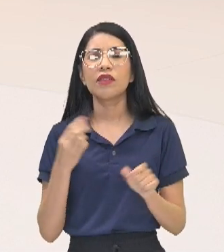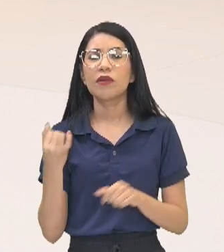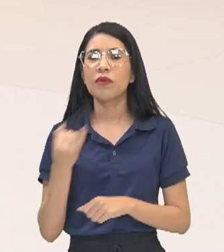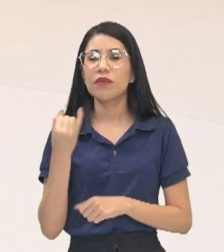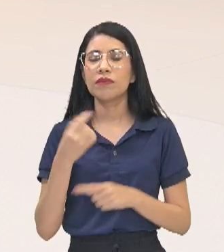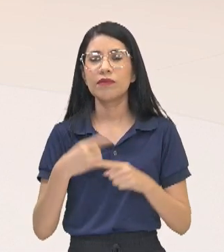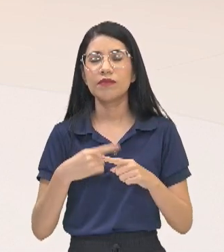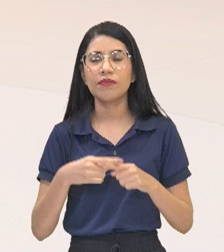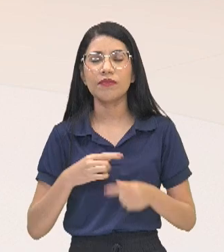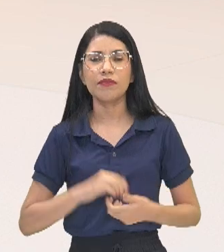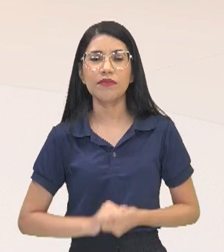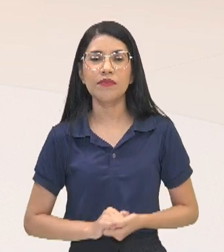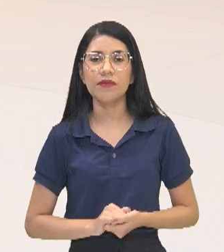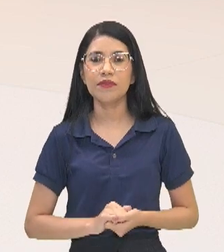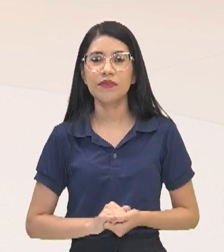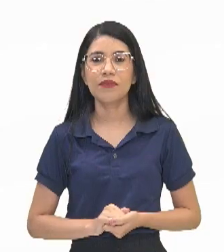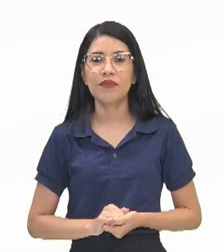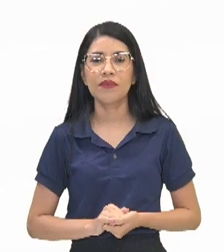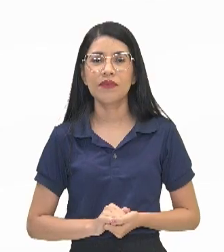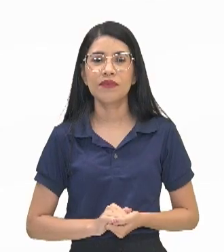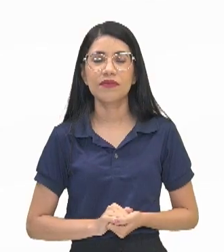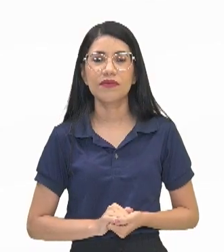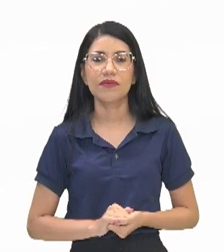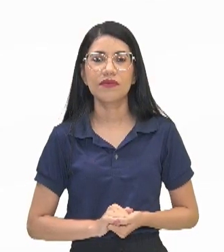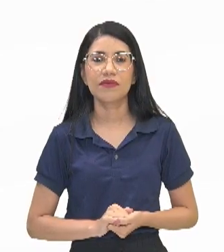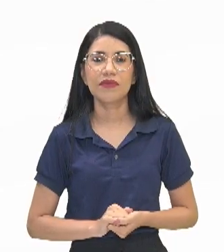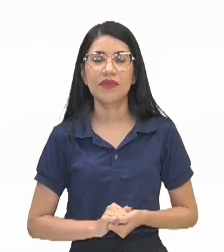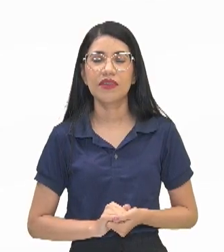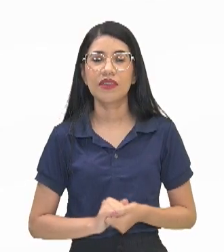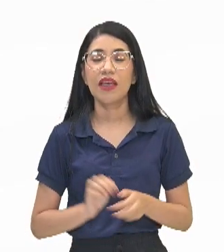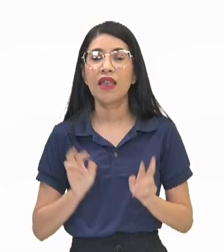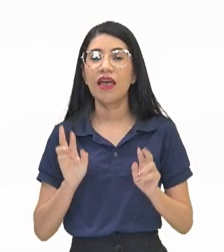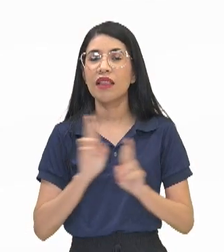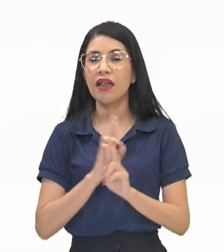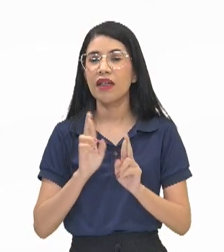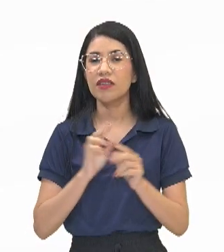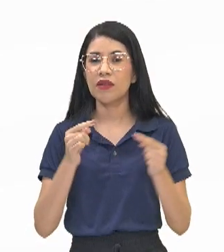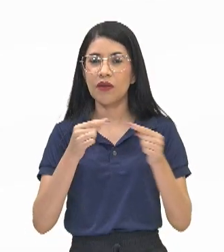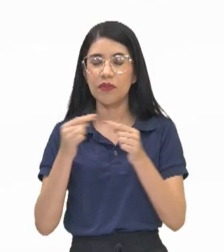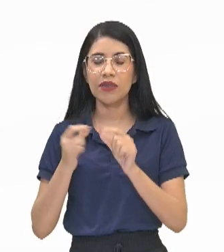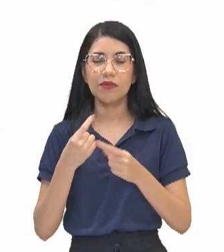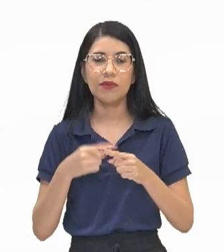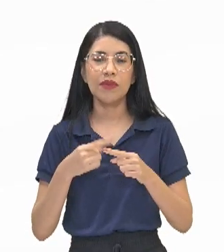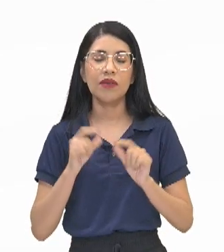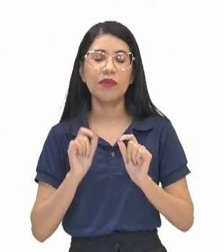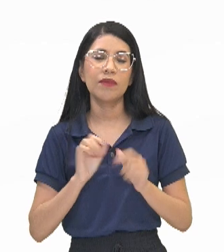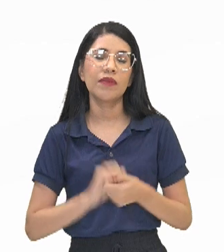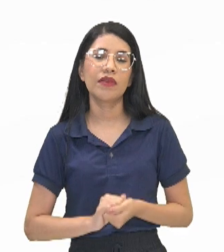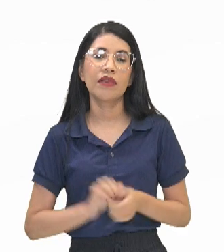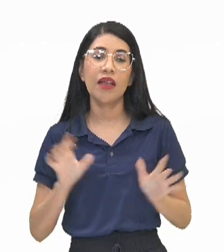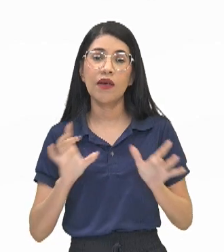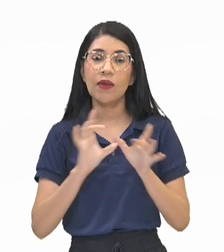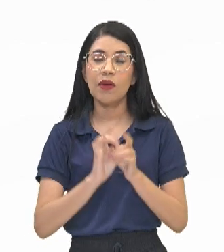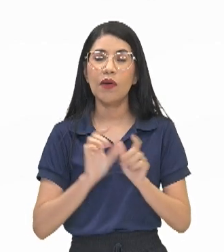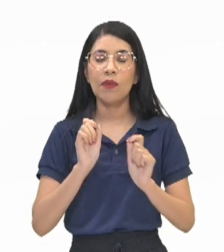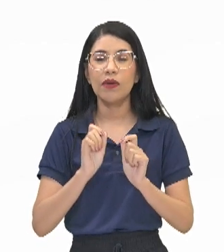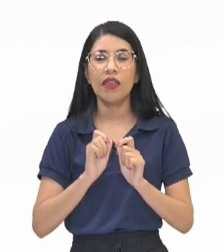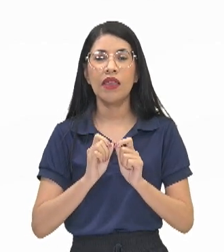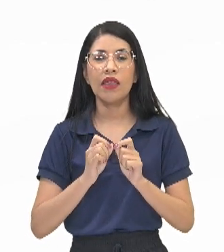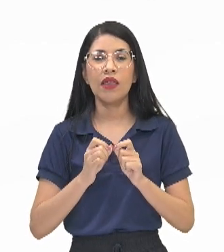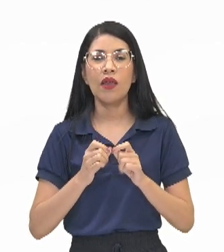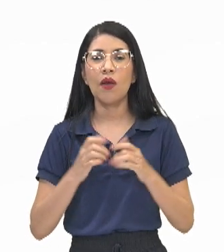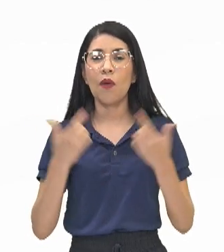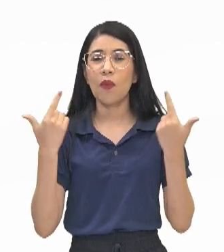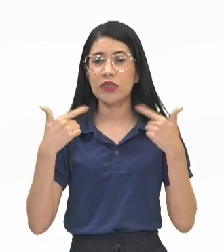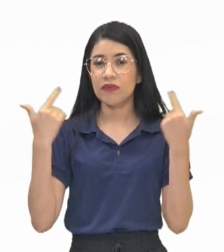Então vamos ver agora. Ó. Vamos ver. Ela tem a ver por quê? Porque está ligado com o entretenimento, com o